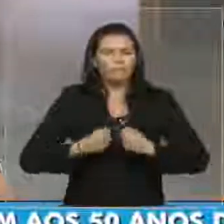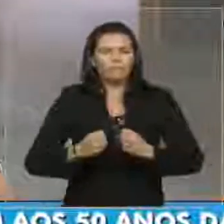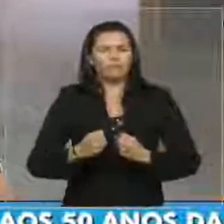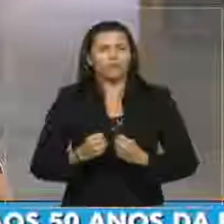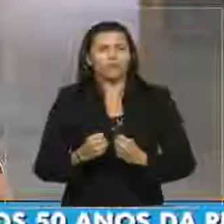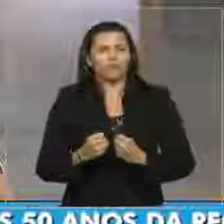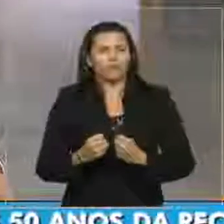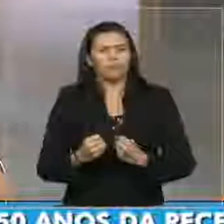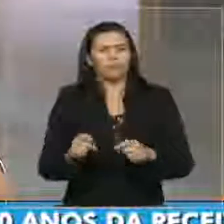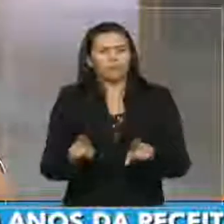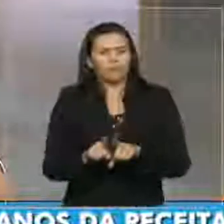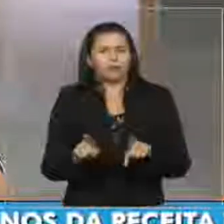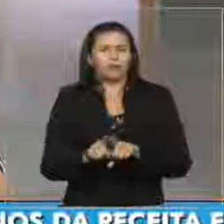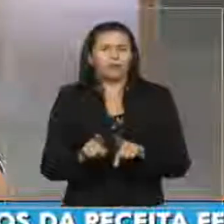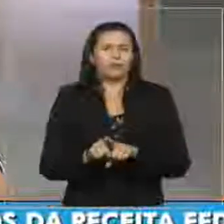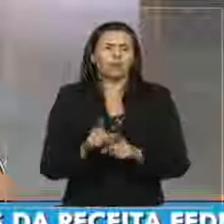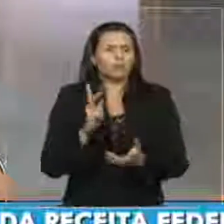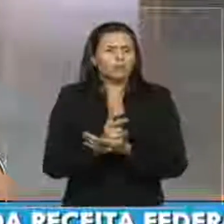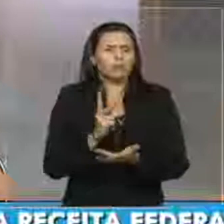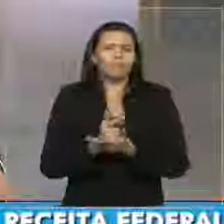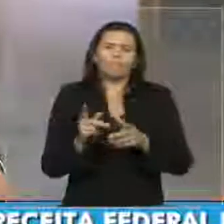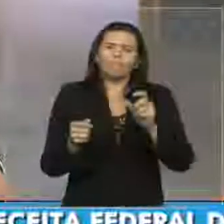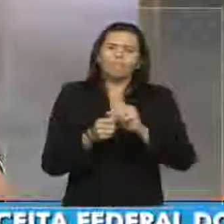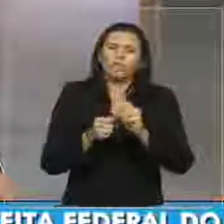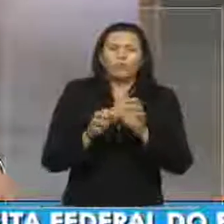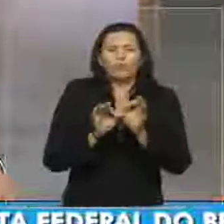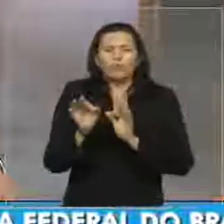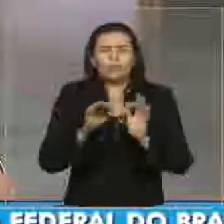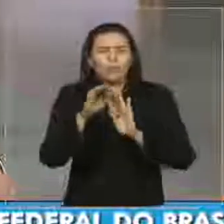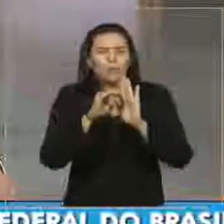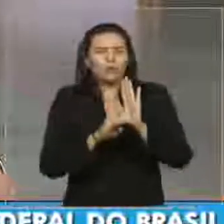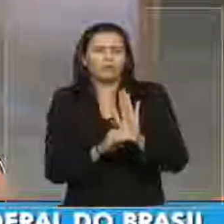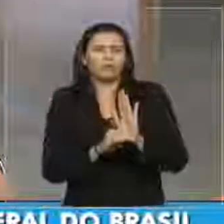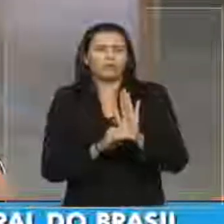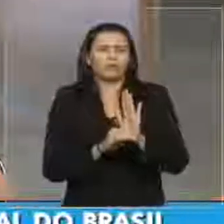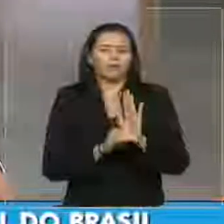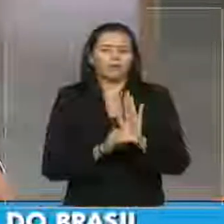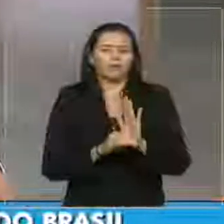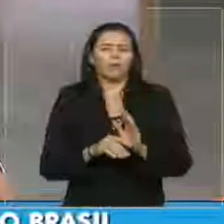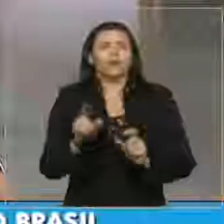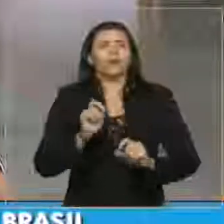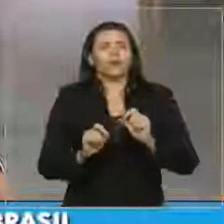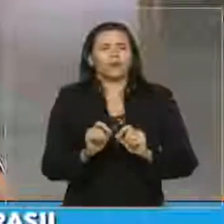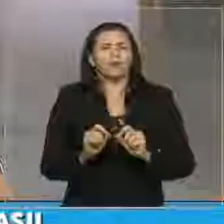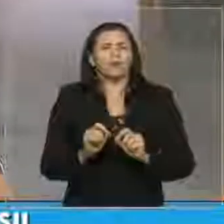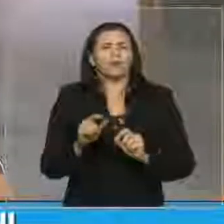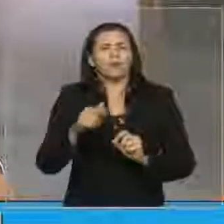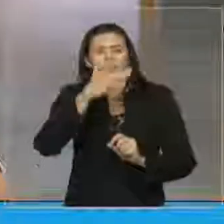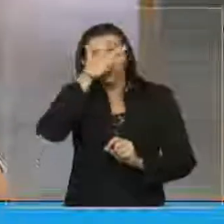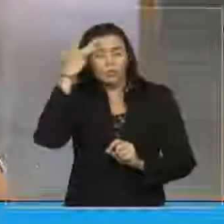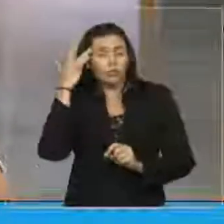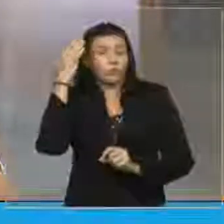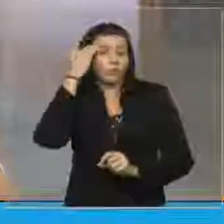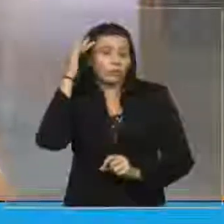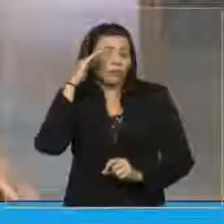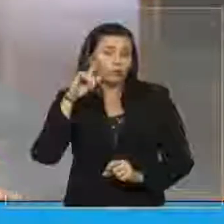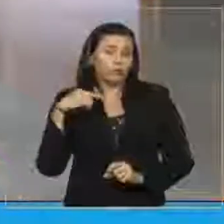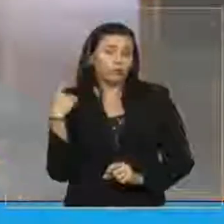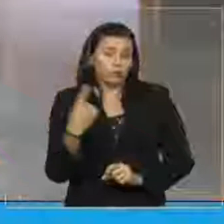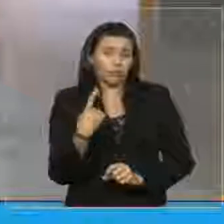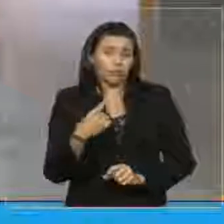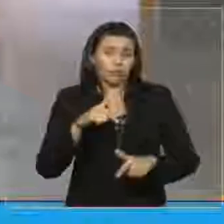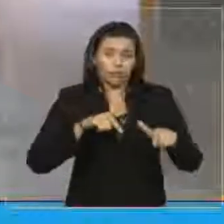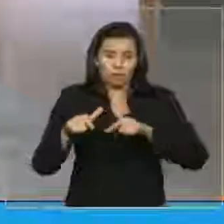público, para que venhamos continuar mantendo a respeitabilidade dessa grande